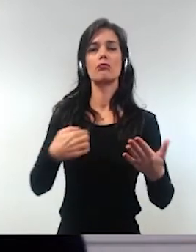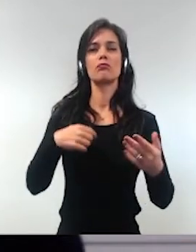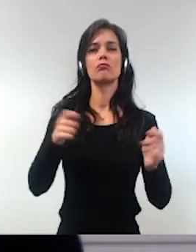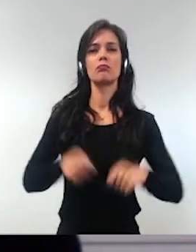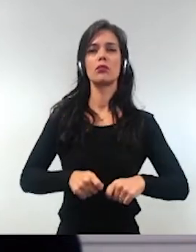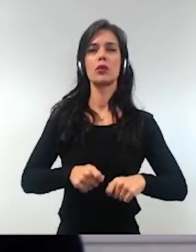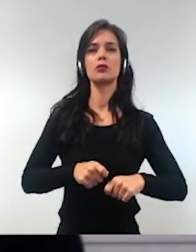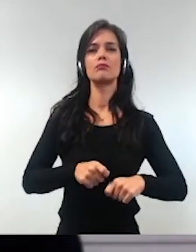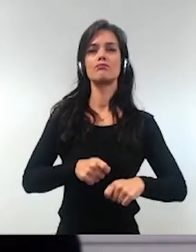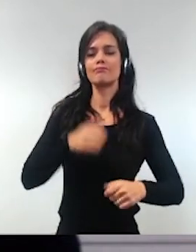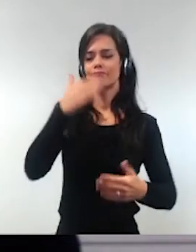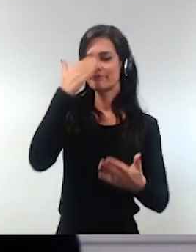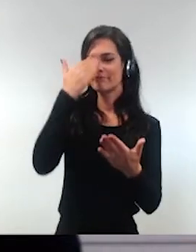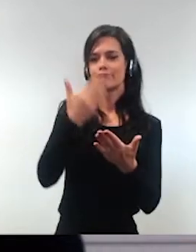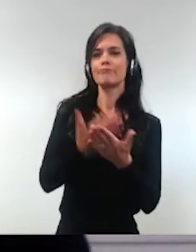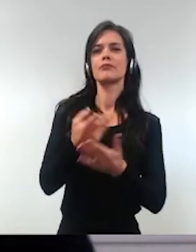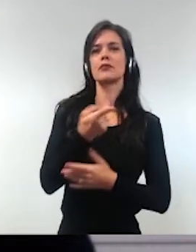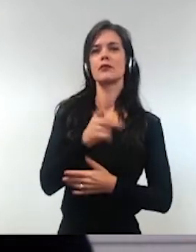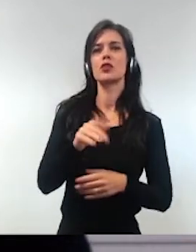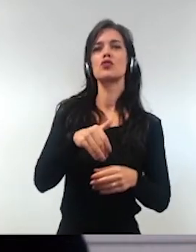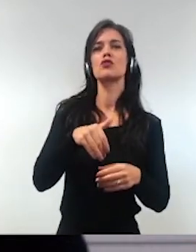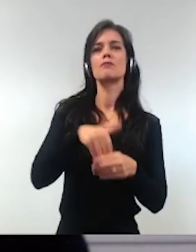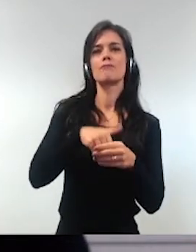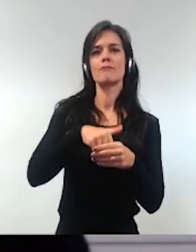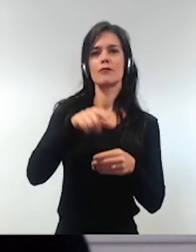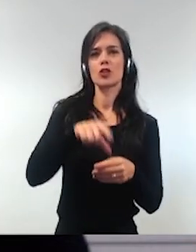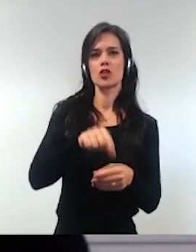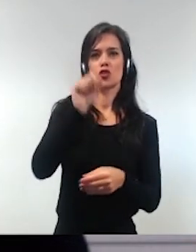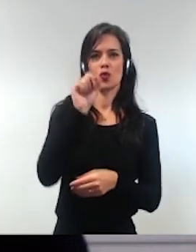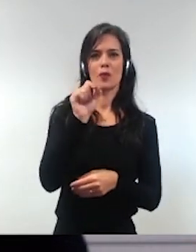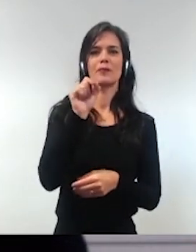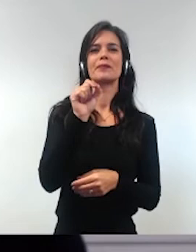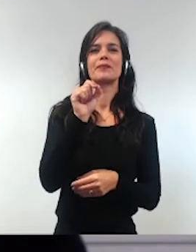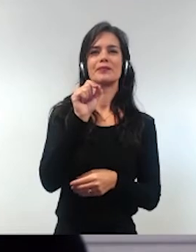conferir o porquê, né, da sua eleição e da sua